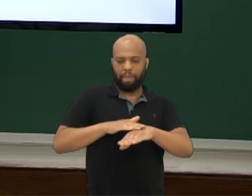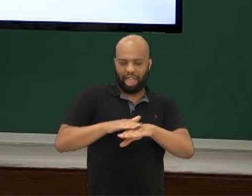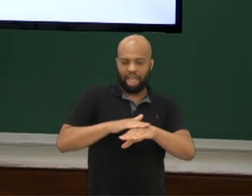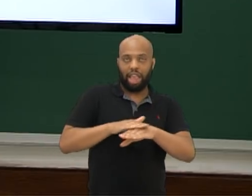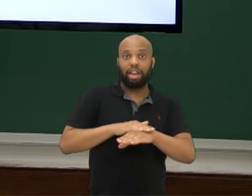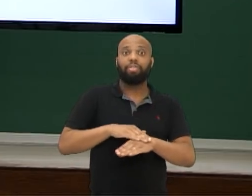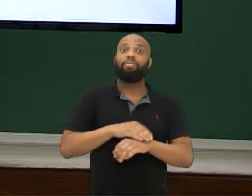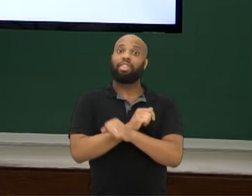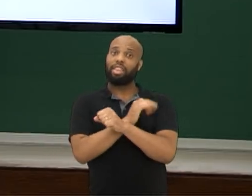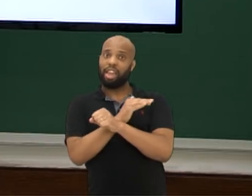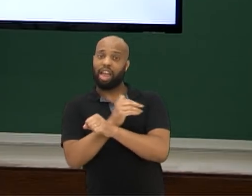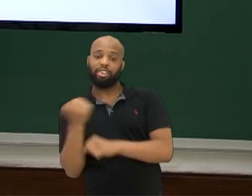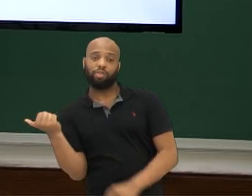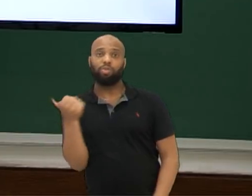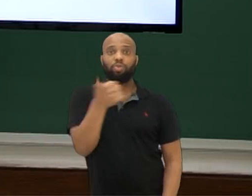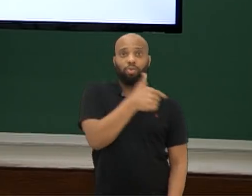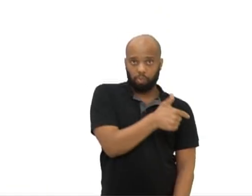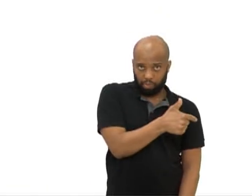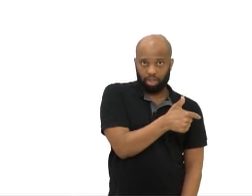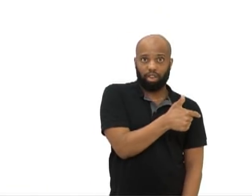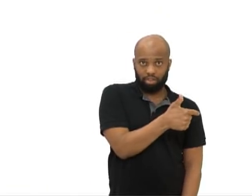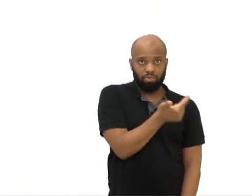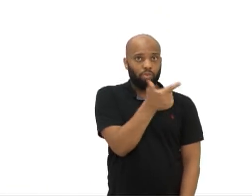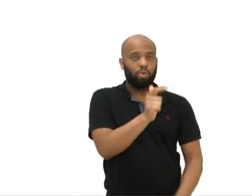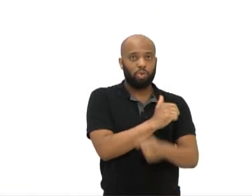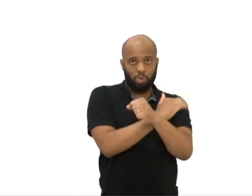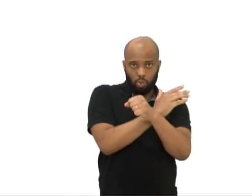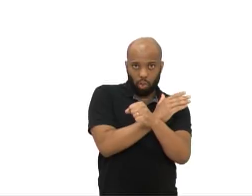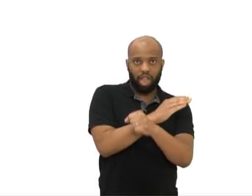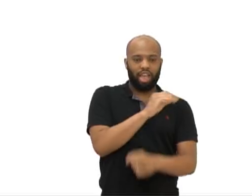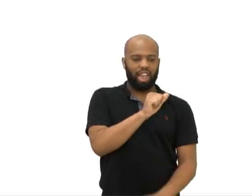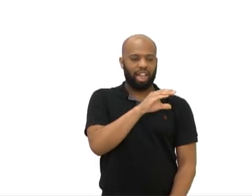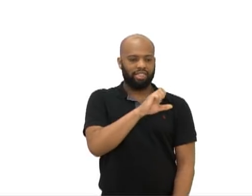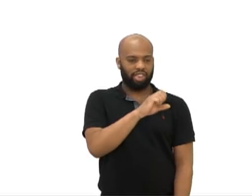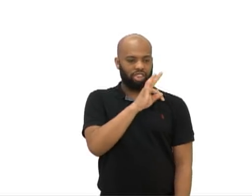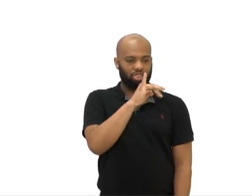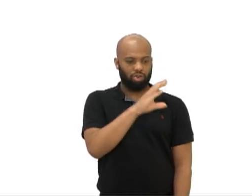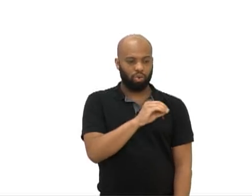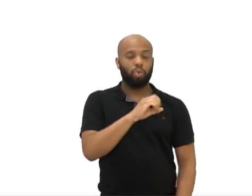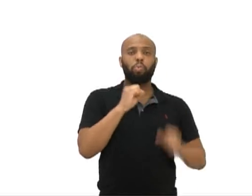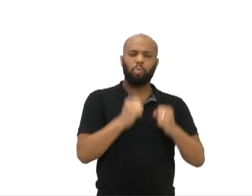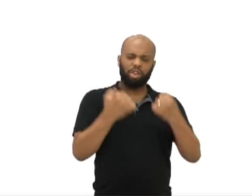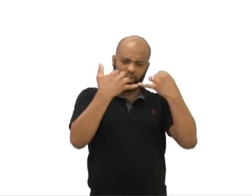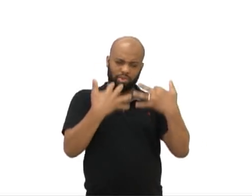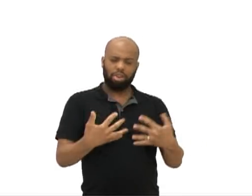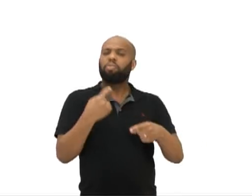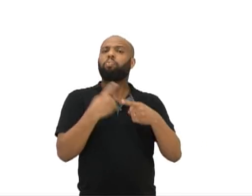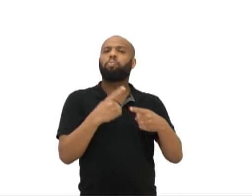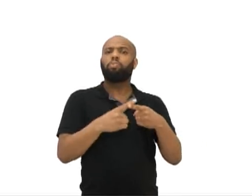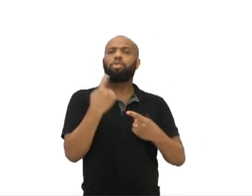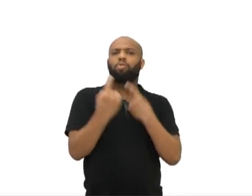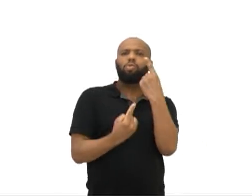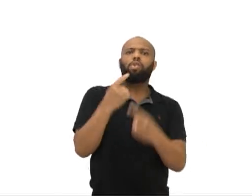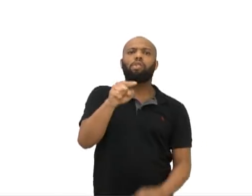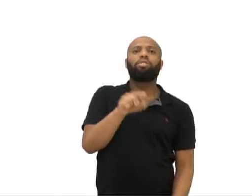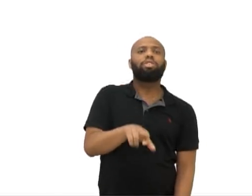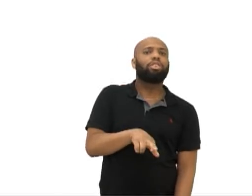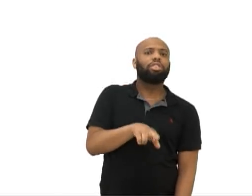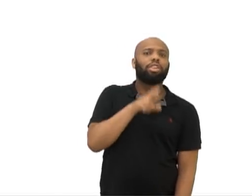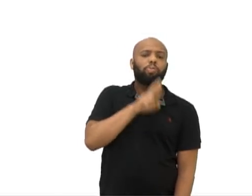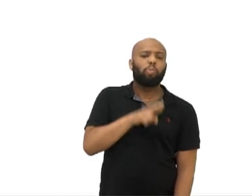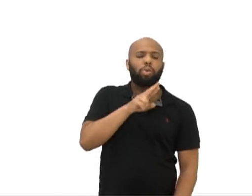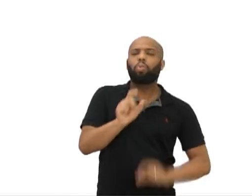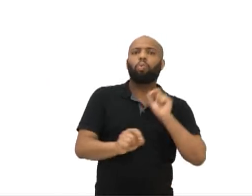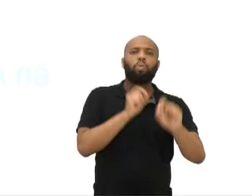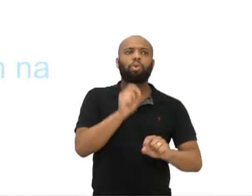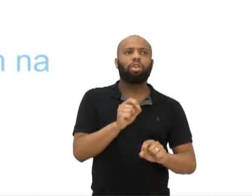ácido é maior que o do ácido acético e essa diferença ela pode ser explicada pelo quê? Qual alternativa vocês colocaram,